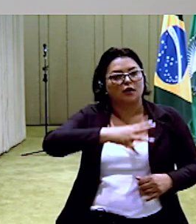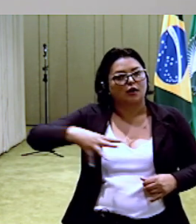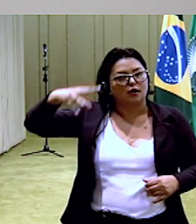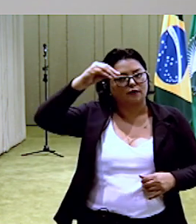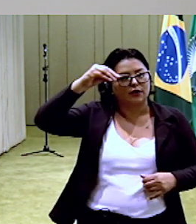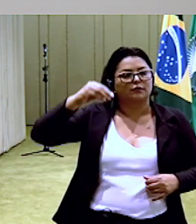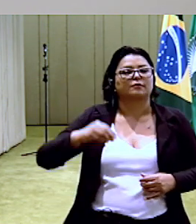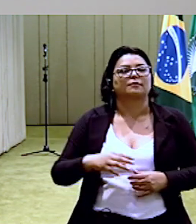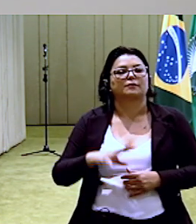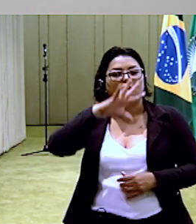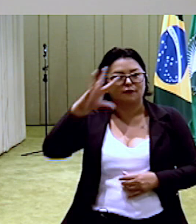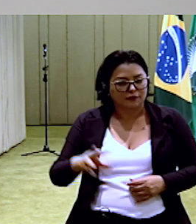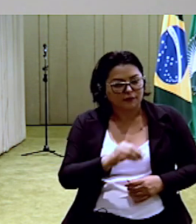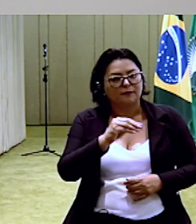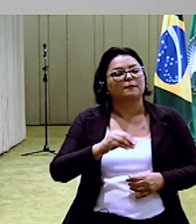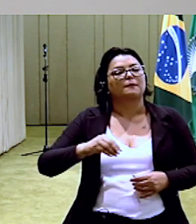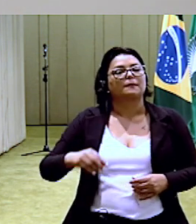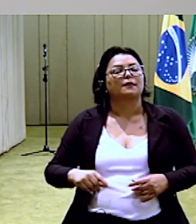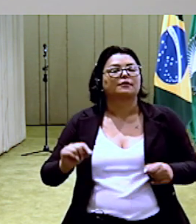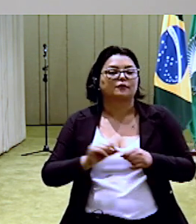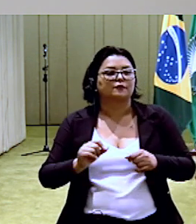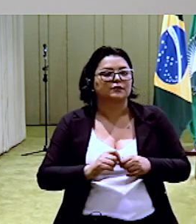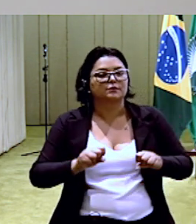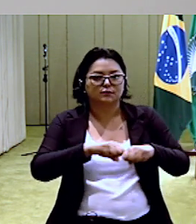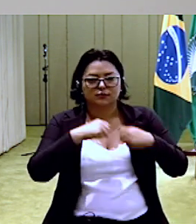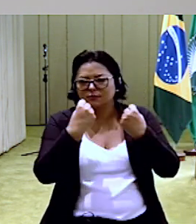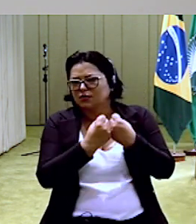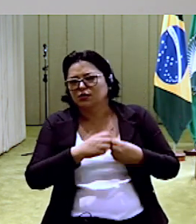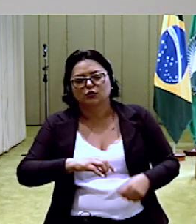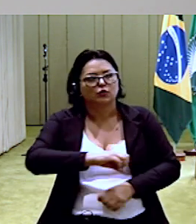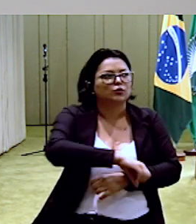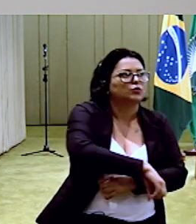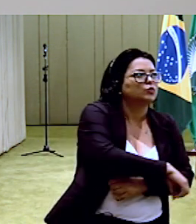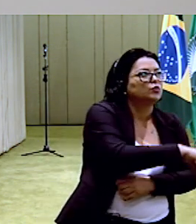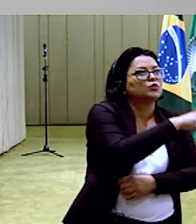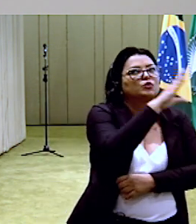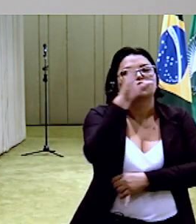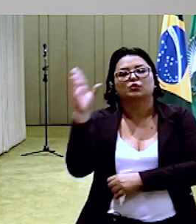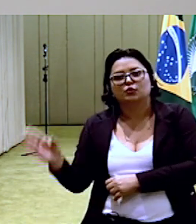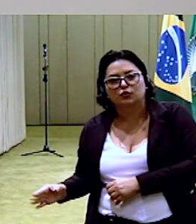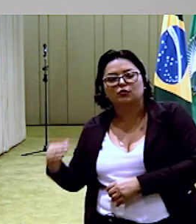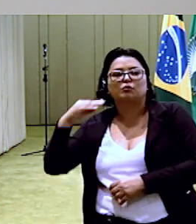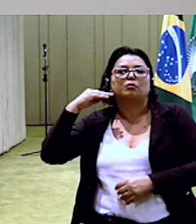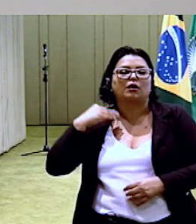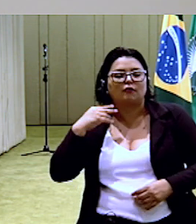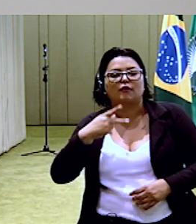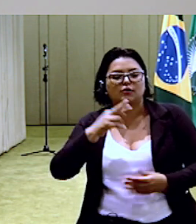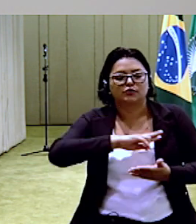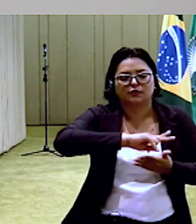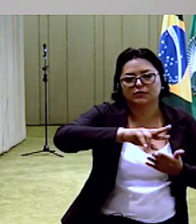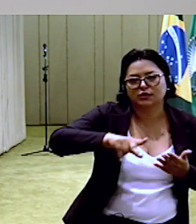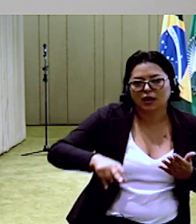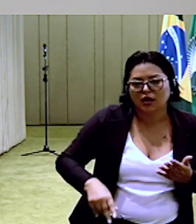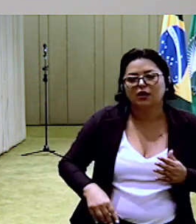fizemos um painel, um seminário o dia todo no banco sobre diversidade étnica e racial, onde a gente